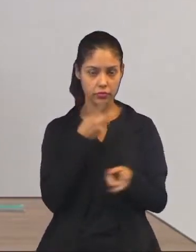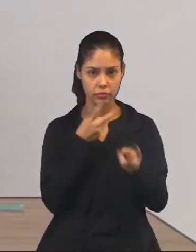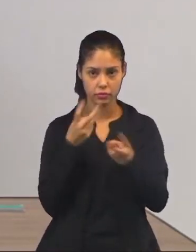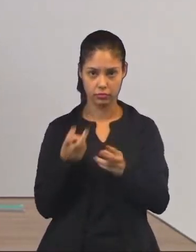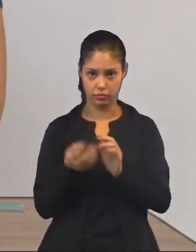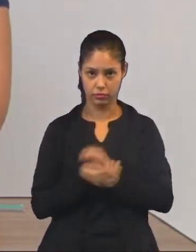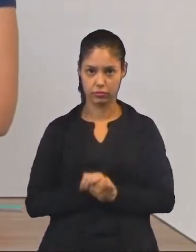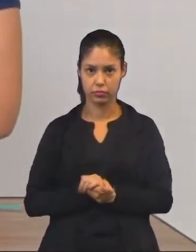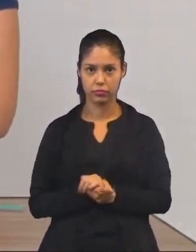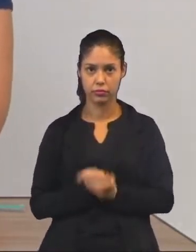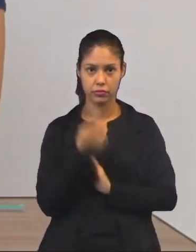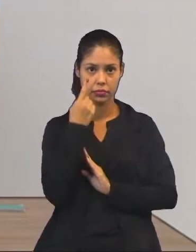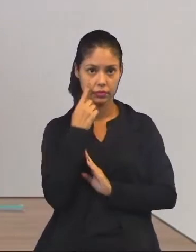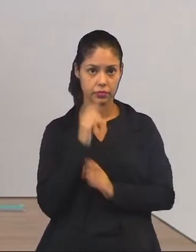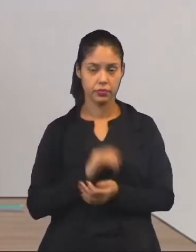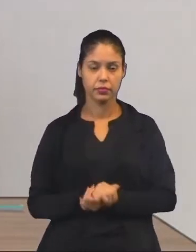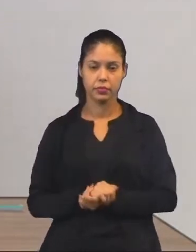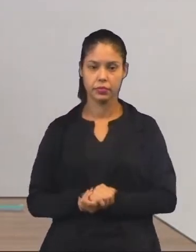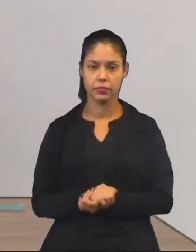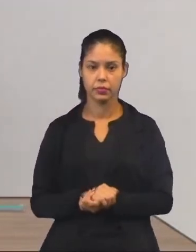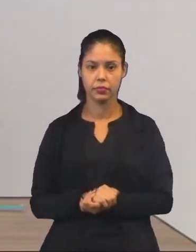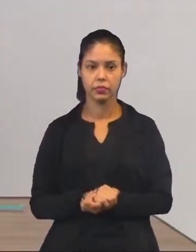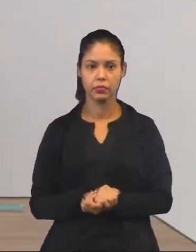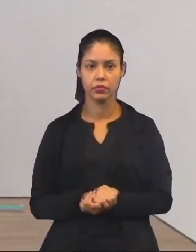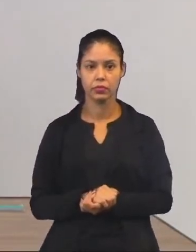comigo. Olha só.